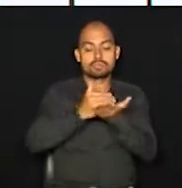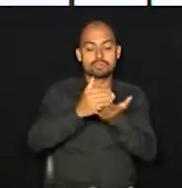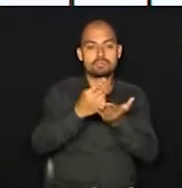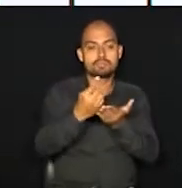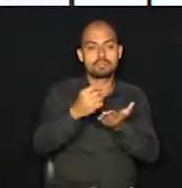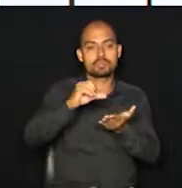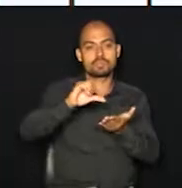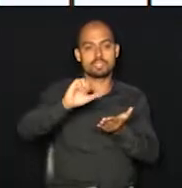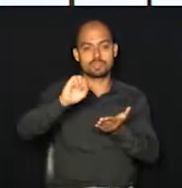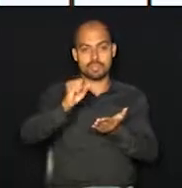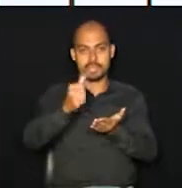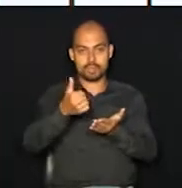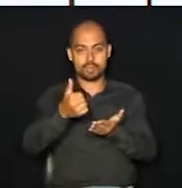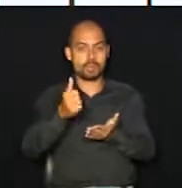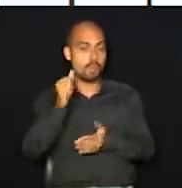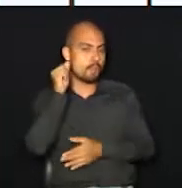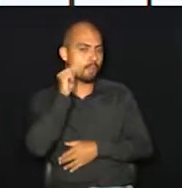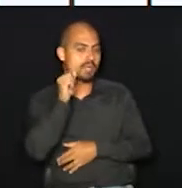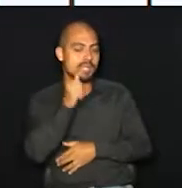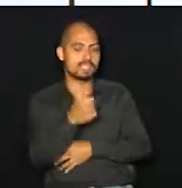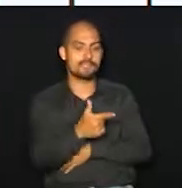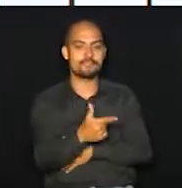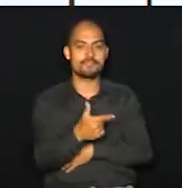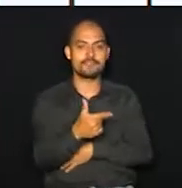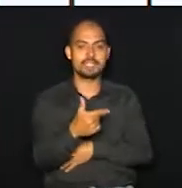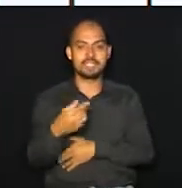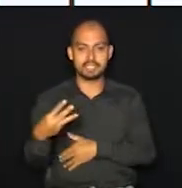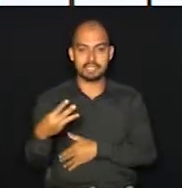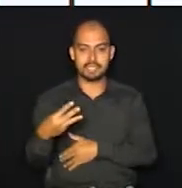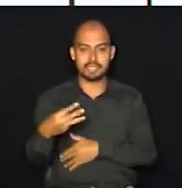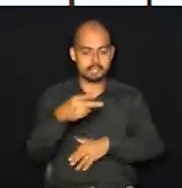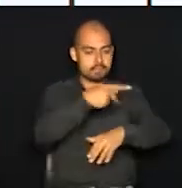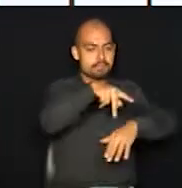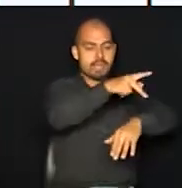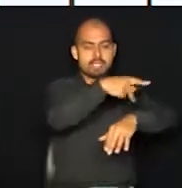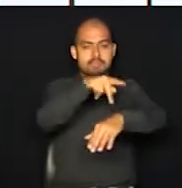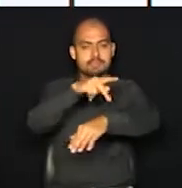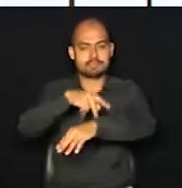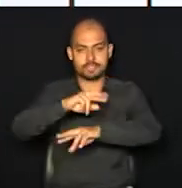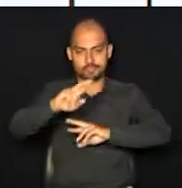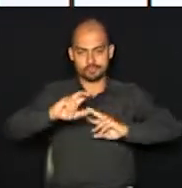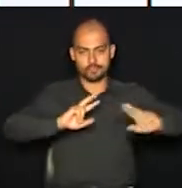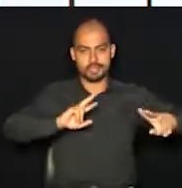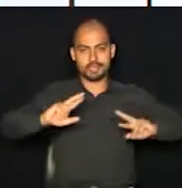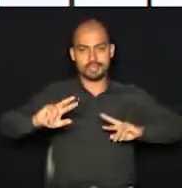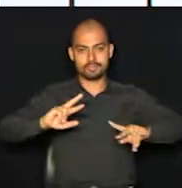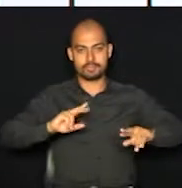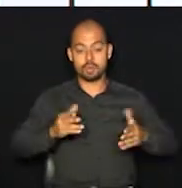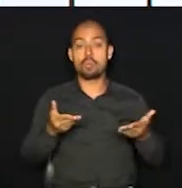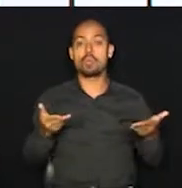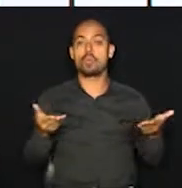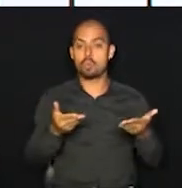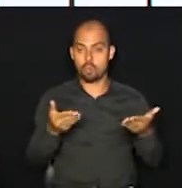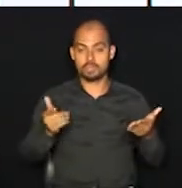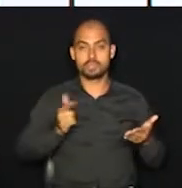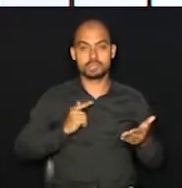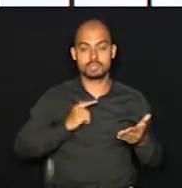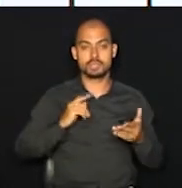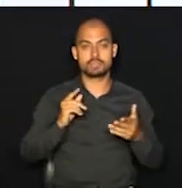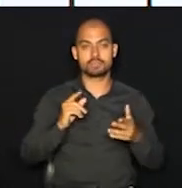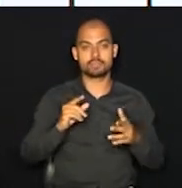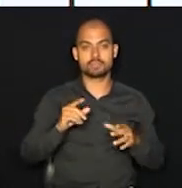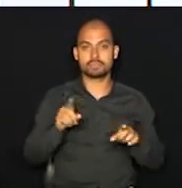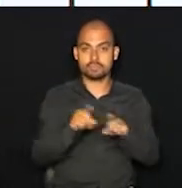por 23 mulheres de diferentes países, e isso, inclusive, hoje também nós teremos eventos aqui na cidade, até porque o